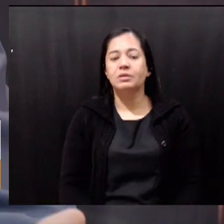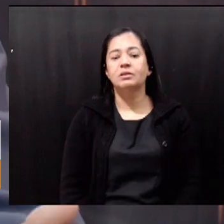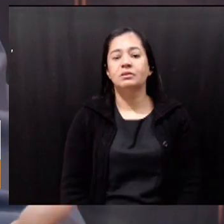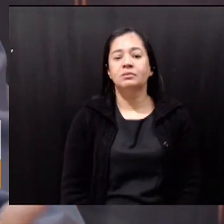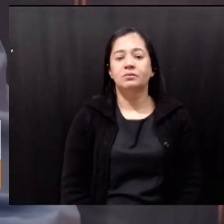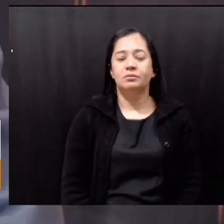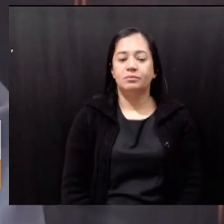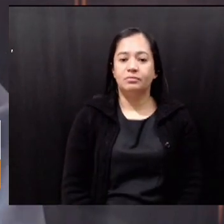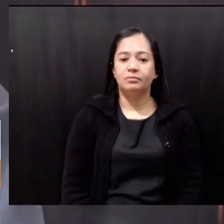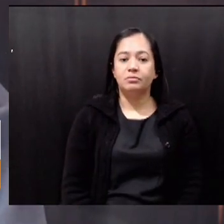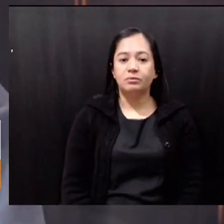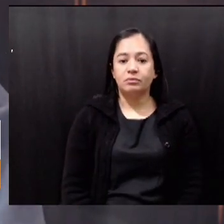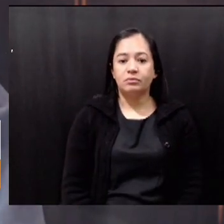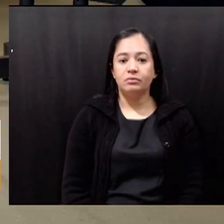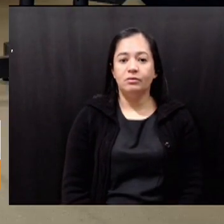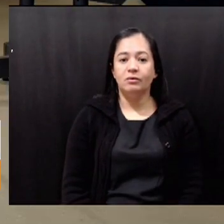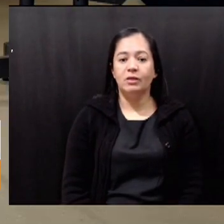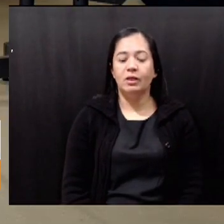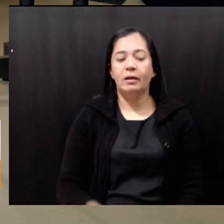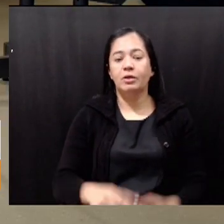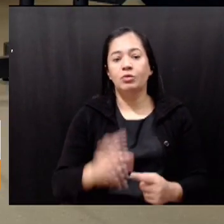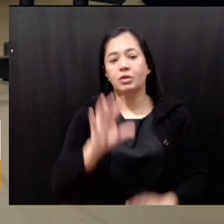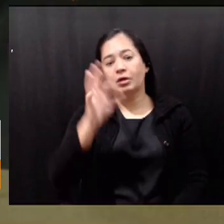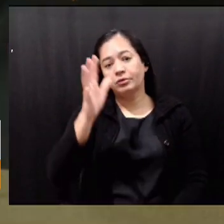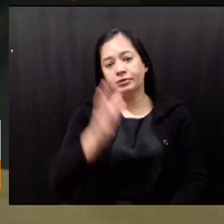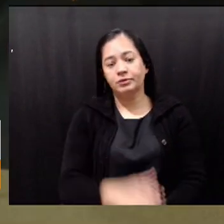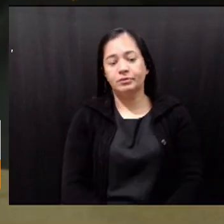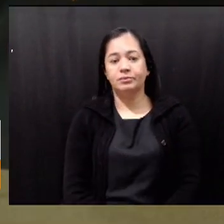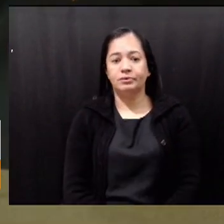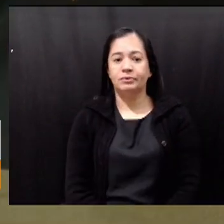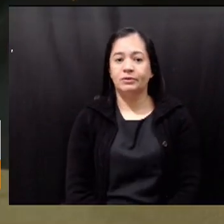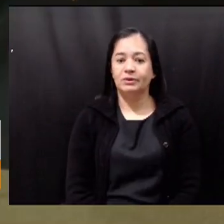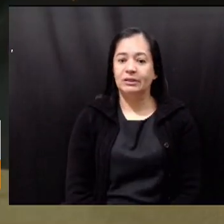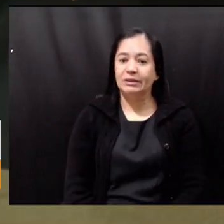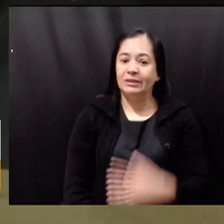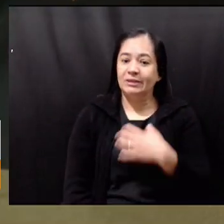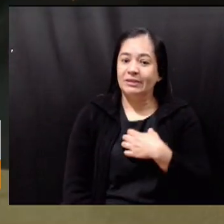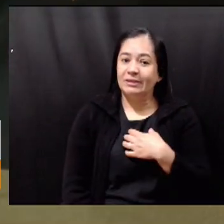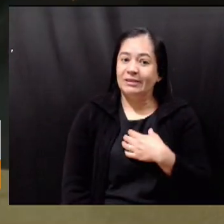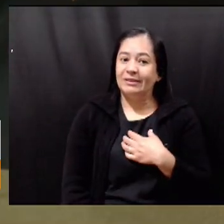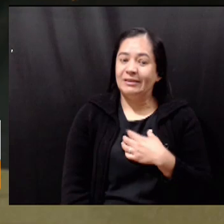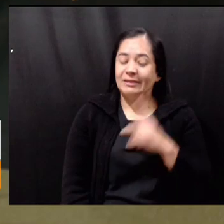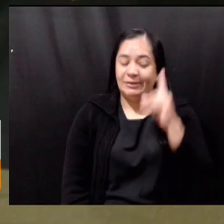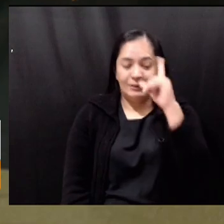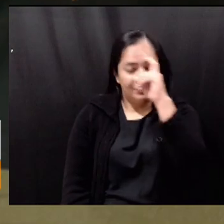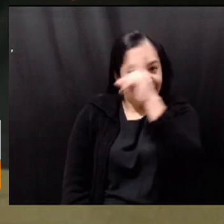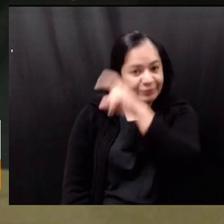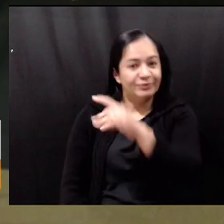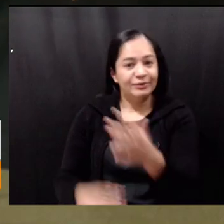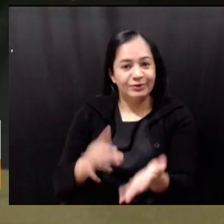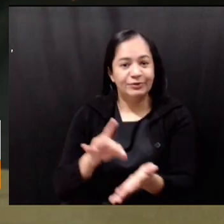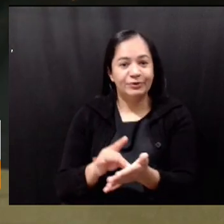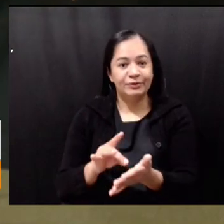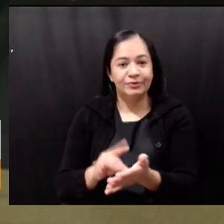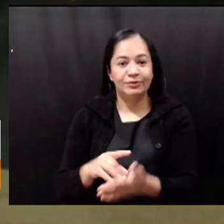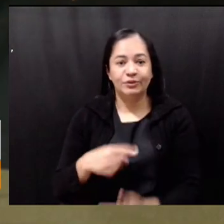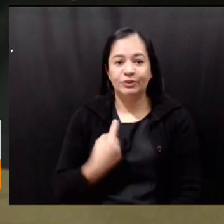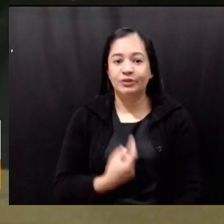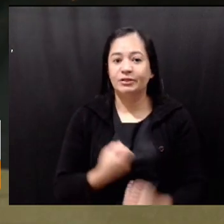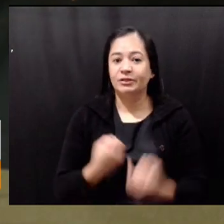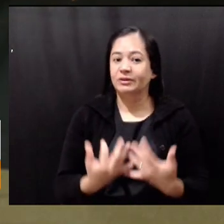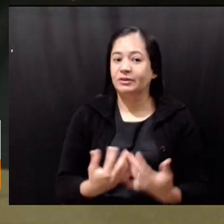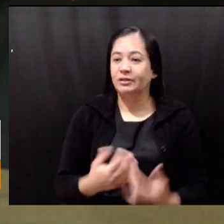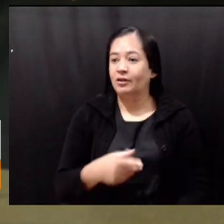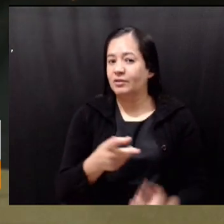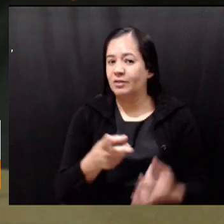está acontecendo. É, uma situação complicadíssima, né, a gente fala aqui, você viu que até às vezes